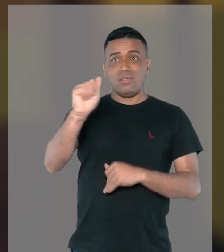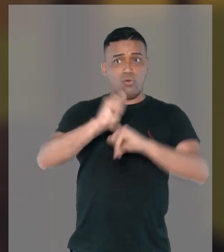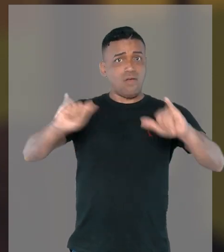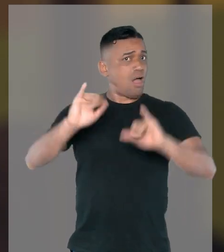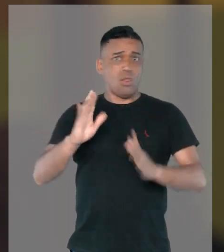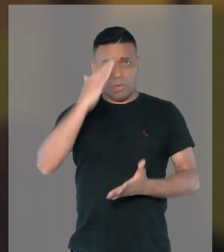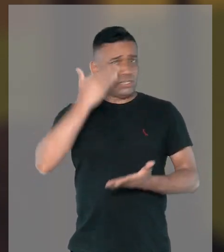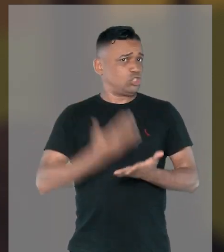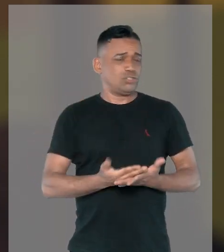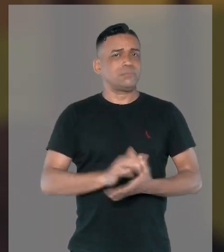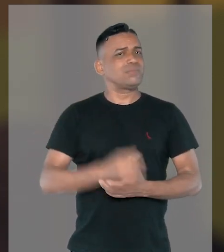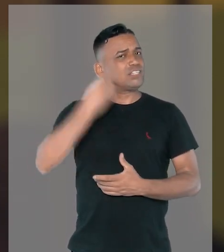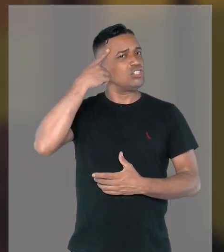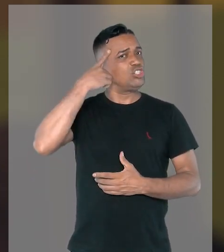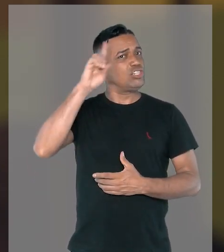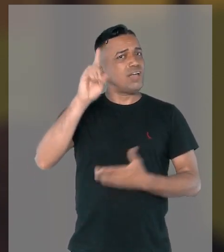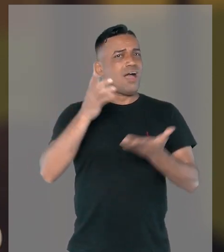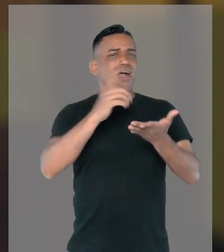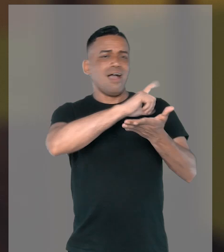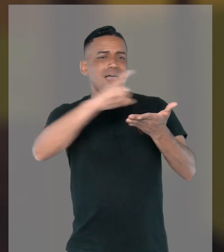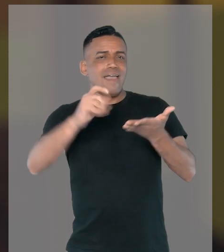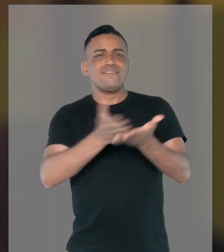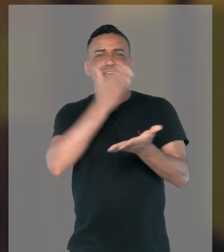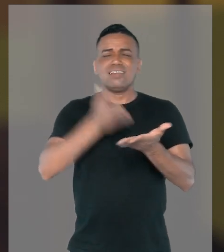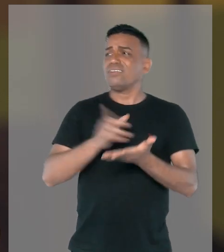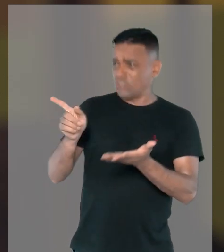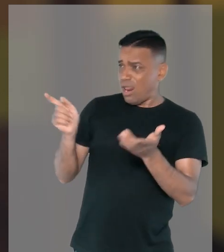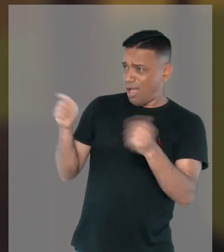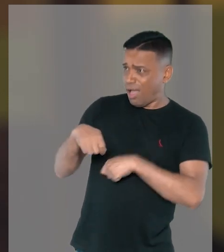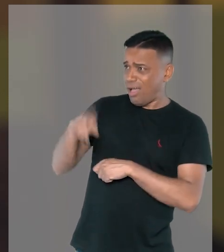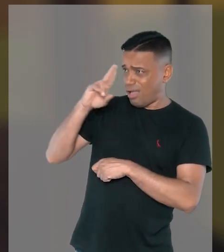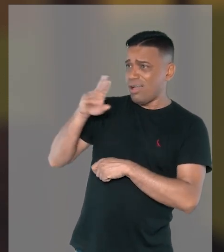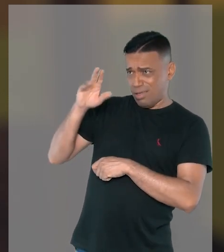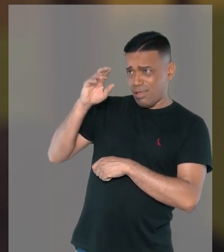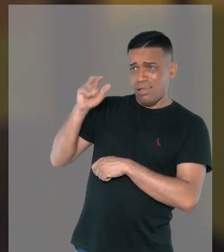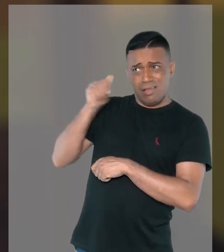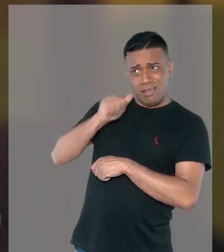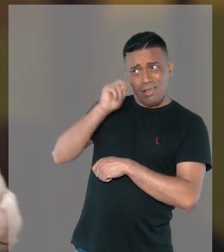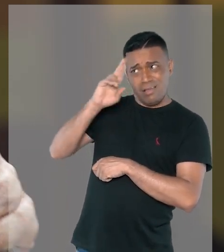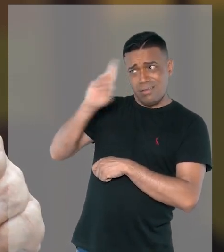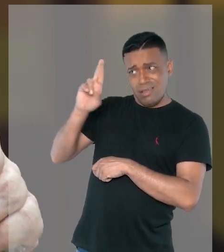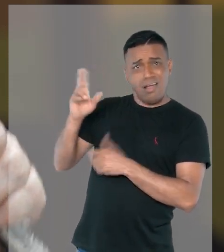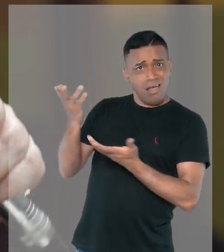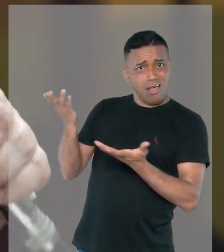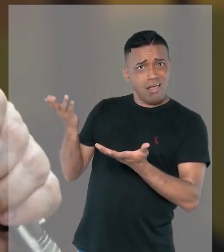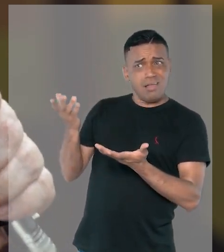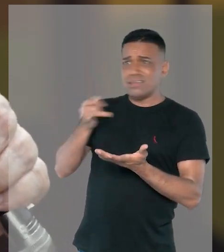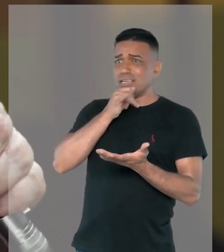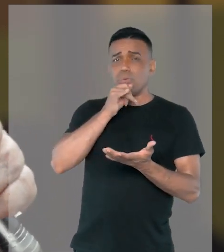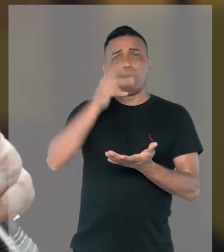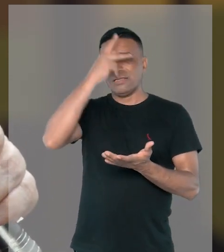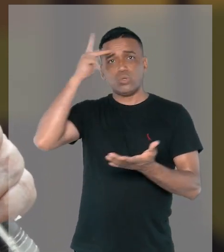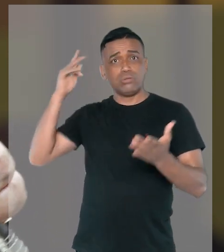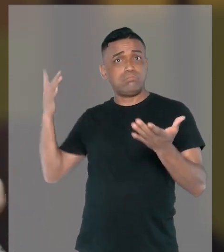nisto. Esses dias uma revista falou para mim, a senhora está sendo capaz de trazer mais adeptos para o